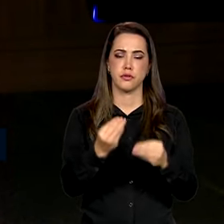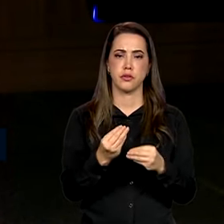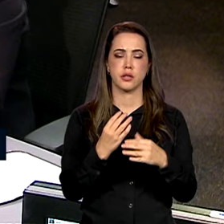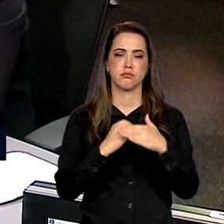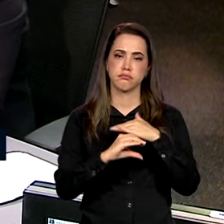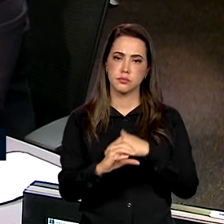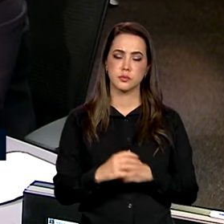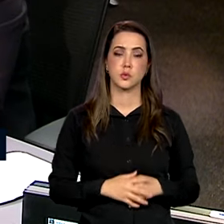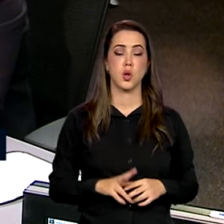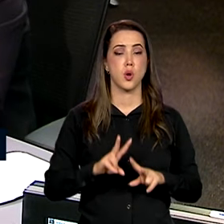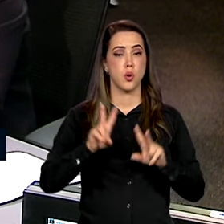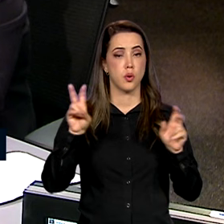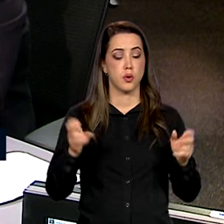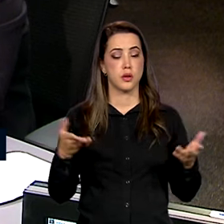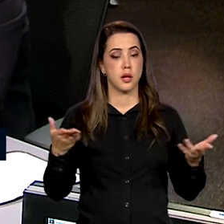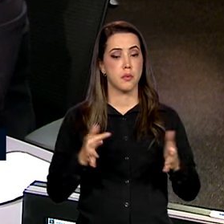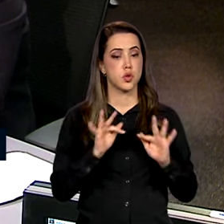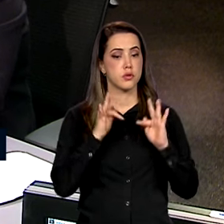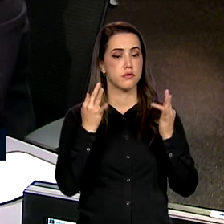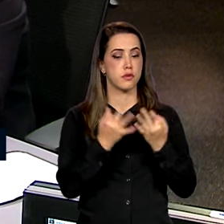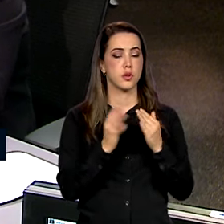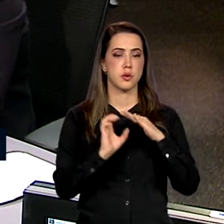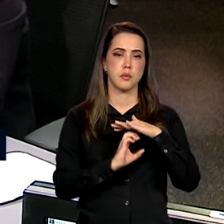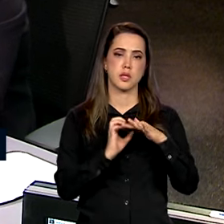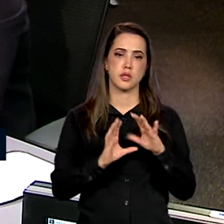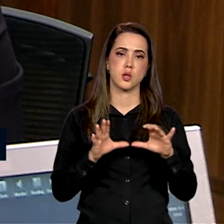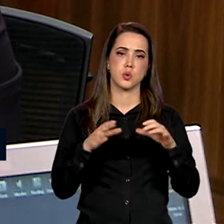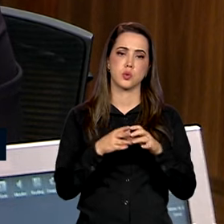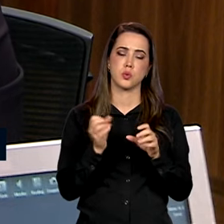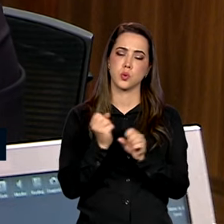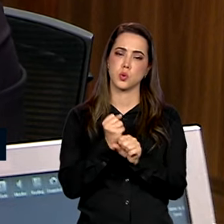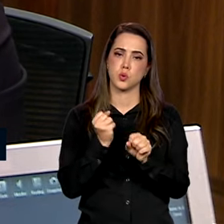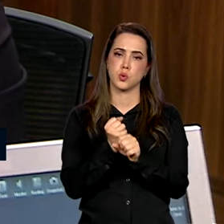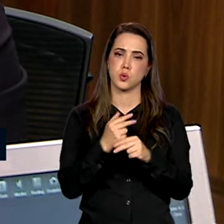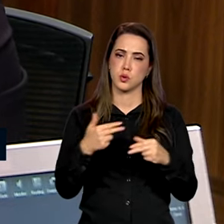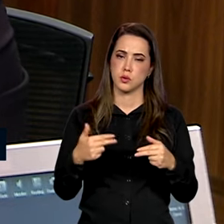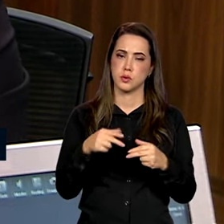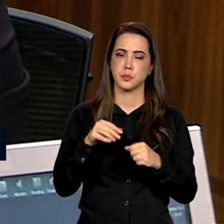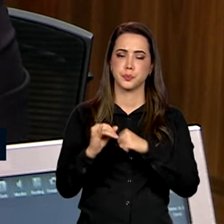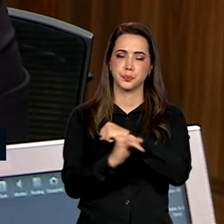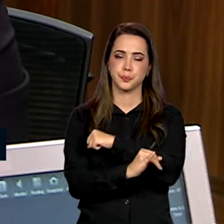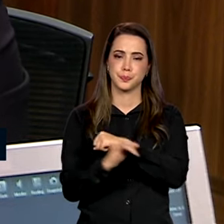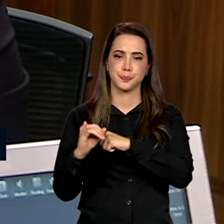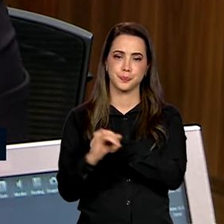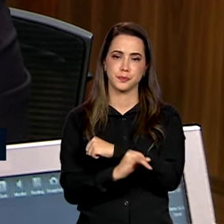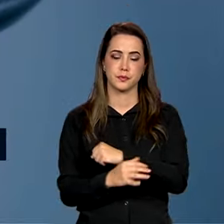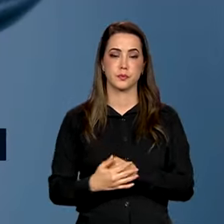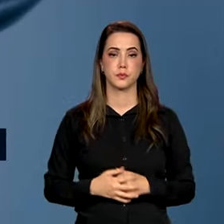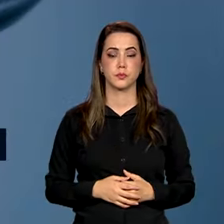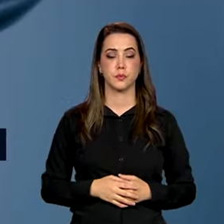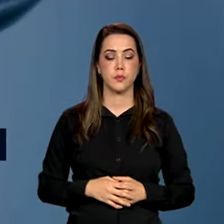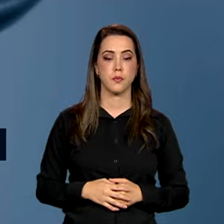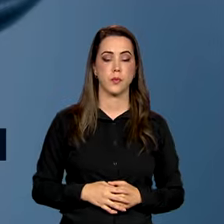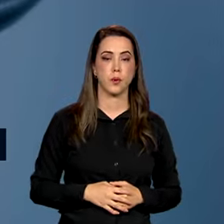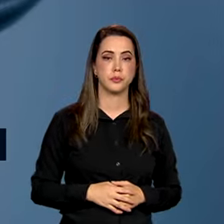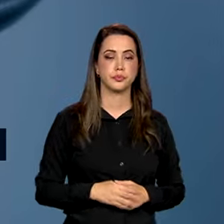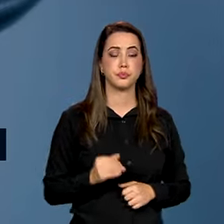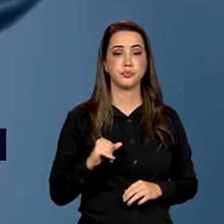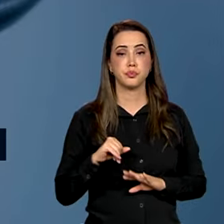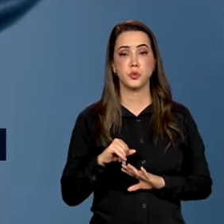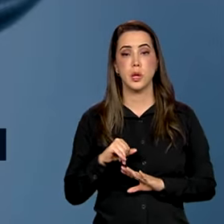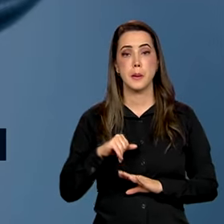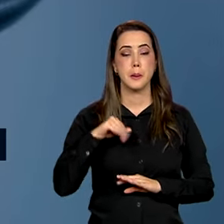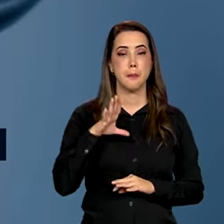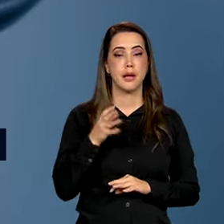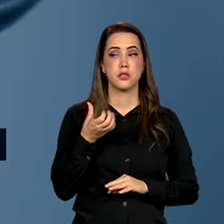o assunto foi o tema de um fórum com o empresários do setor de infraestrutura do país com mais de 16 mil obras